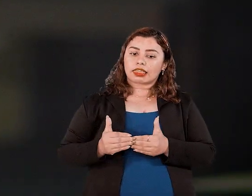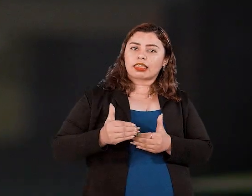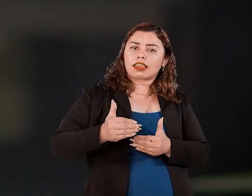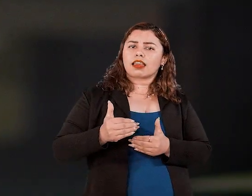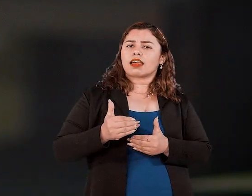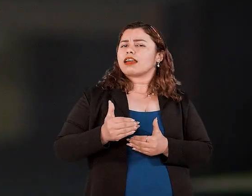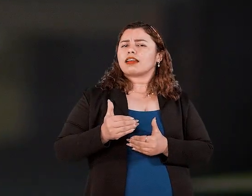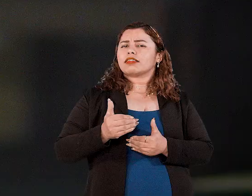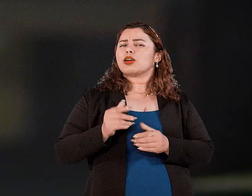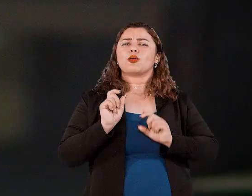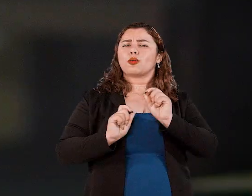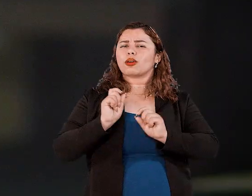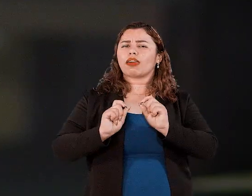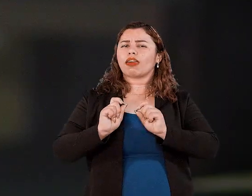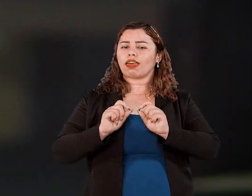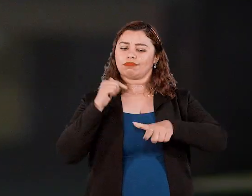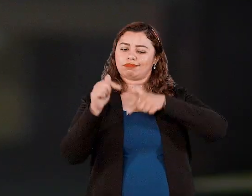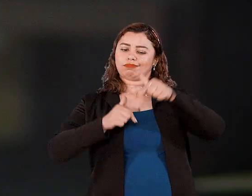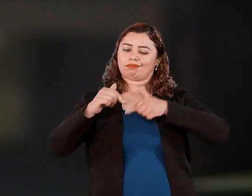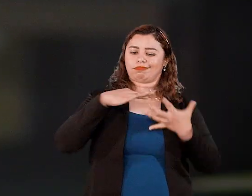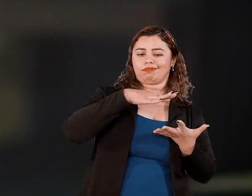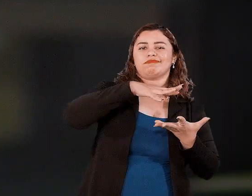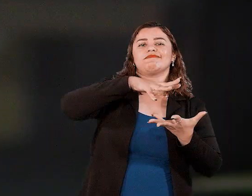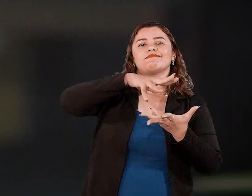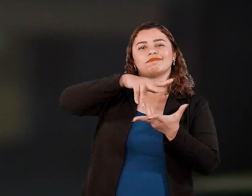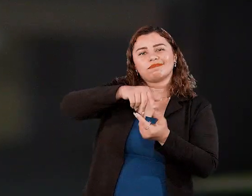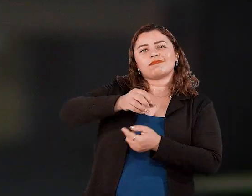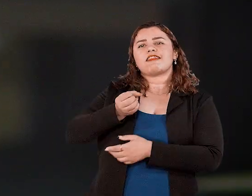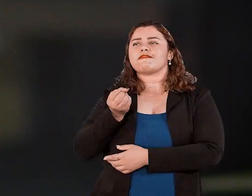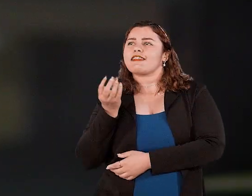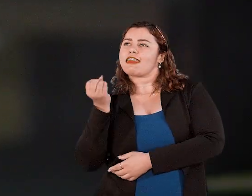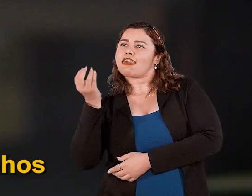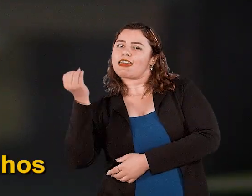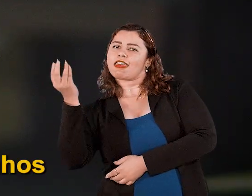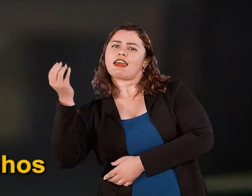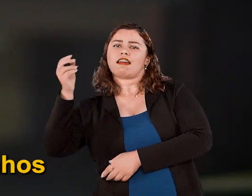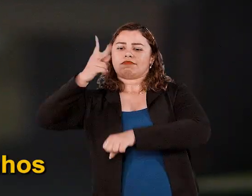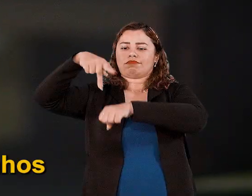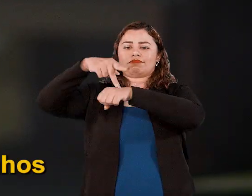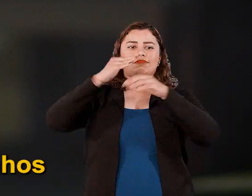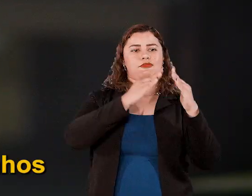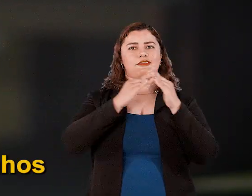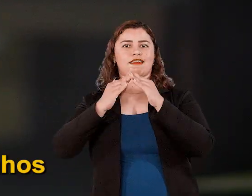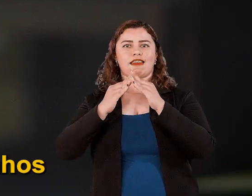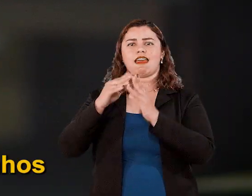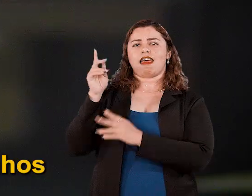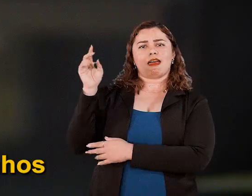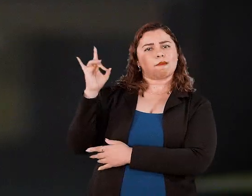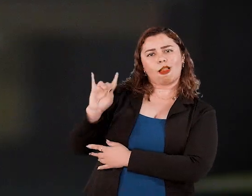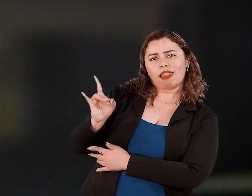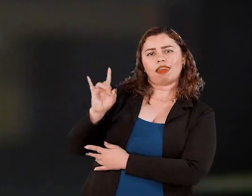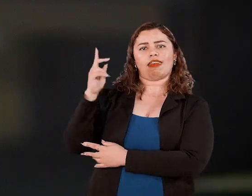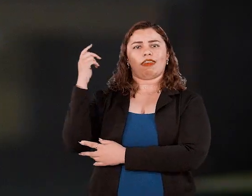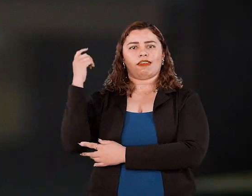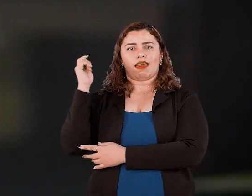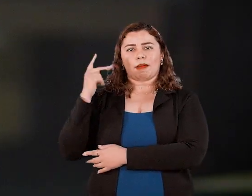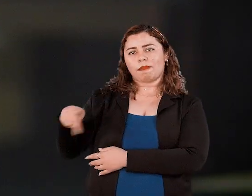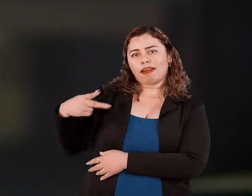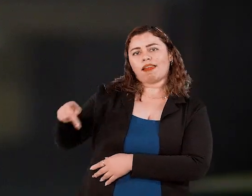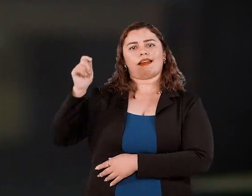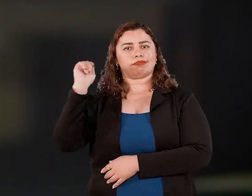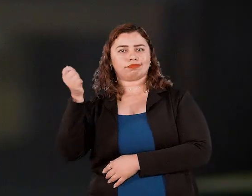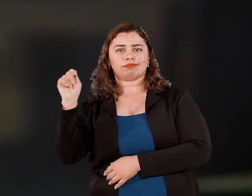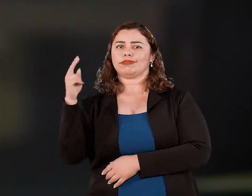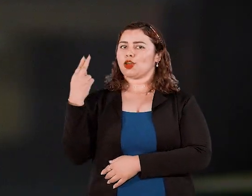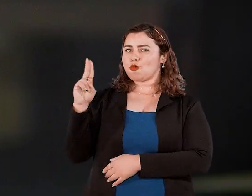e dali ele parte para uma carreira internacional, dando concertos nos países vizinhos, Bolívia,